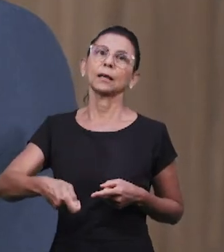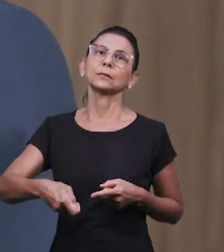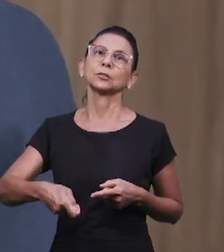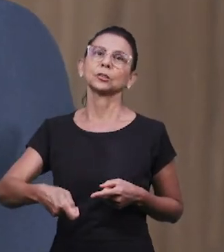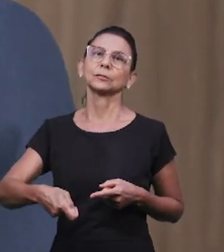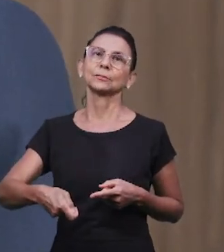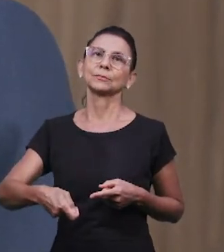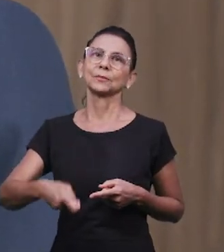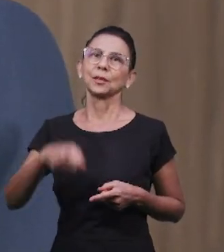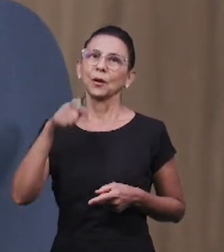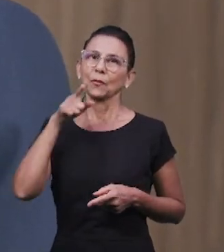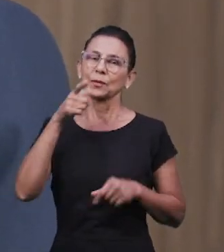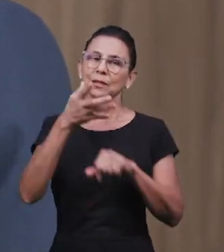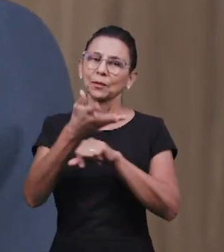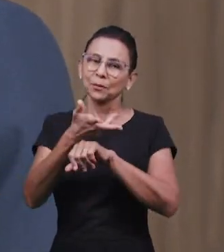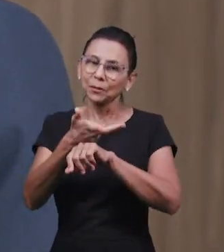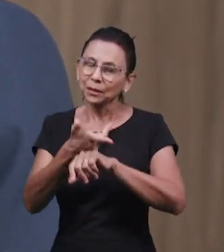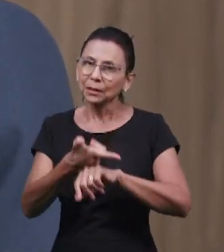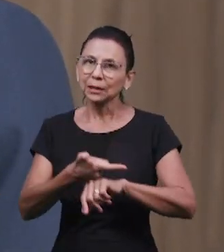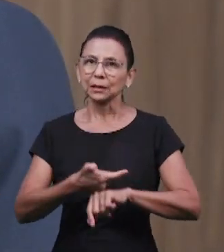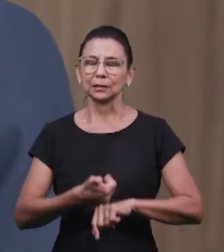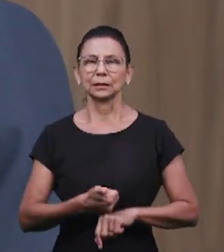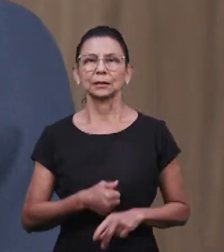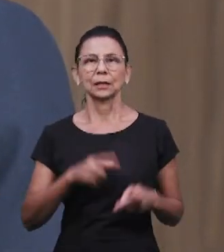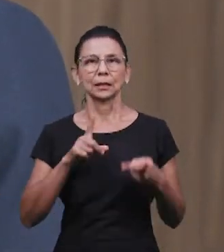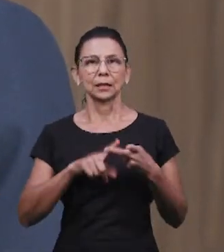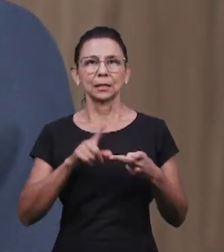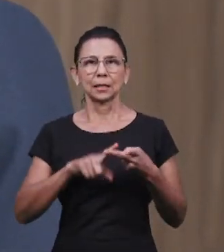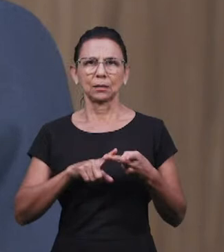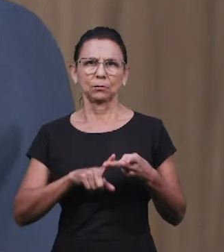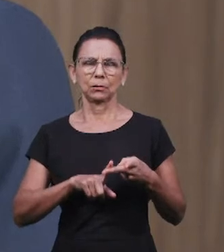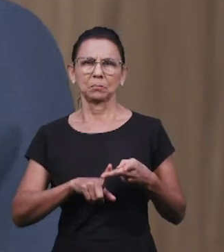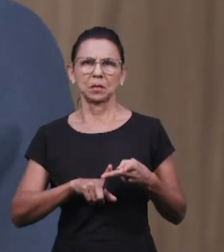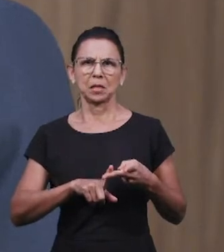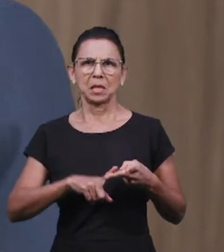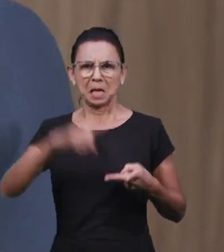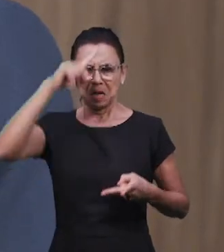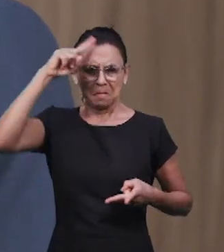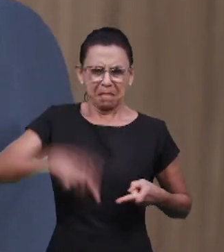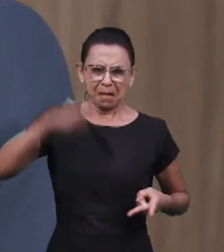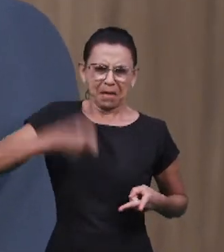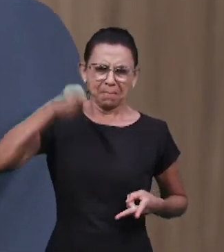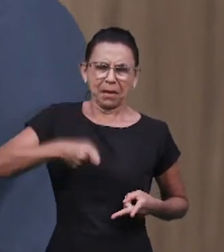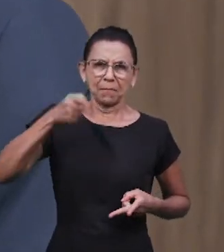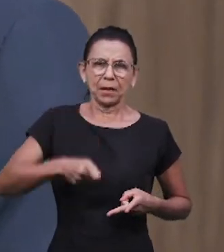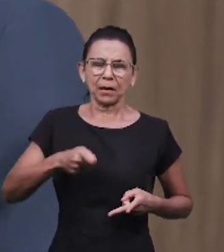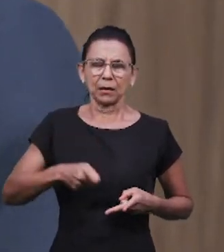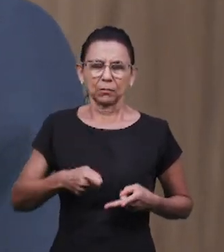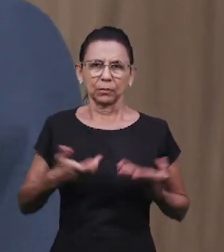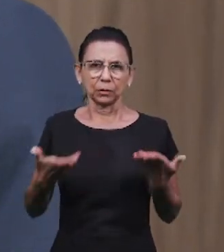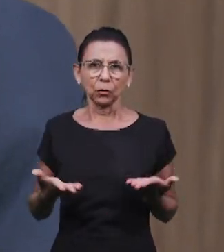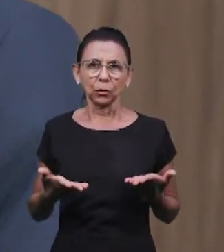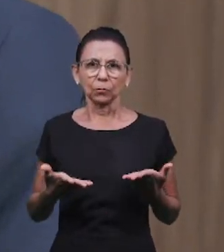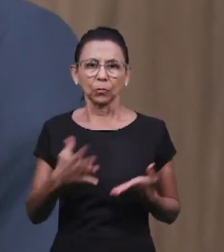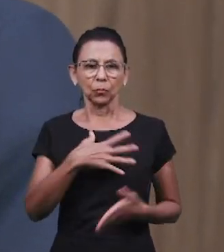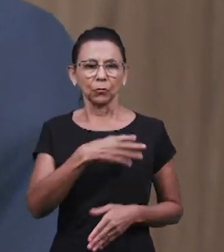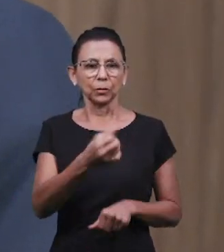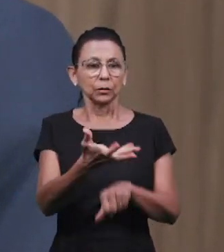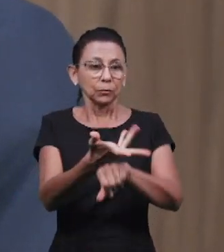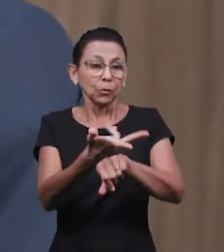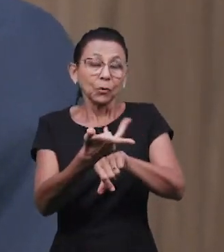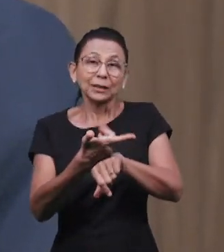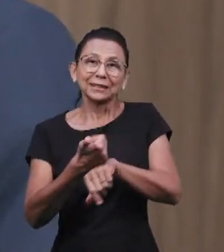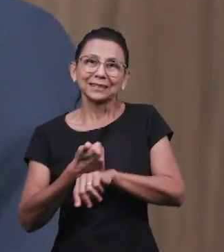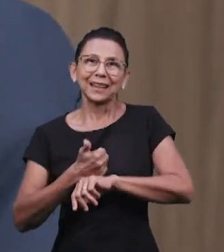autoridade, você conquista, né? A autoridade você impõe. Então, como é que o pai pode conquistar uma